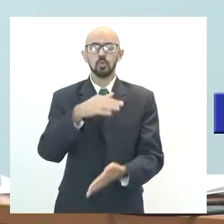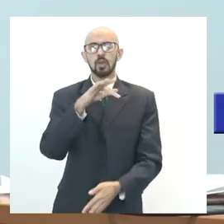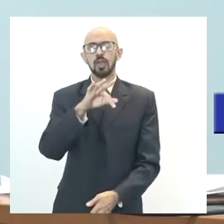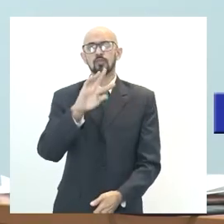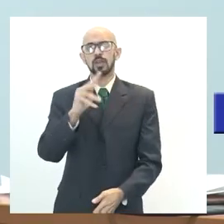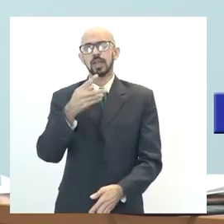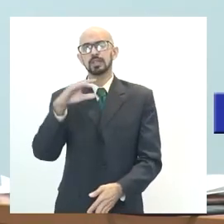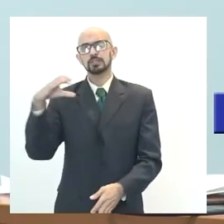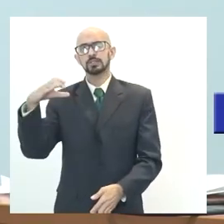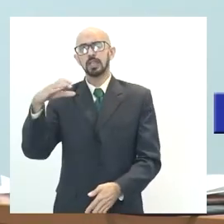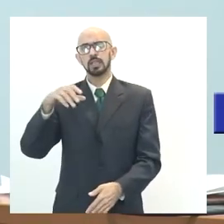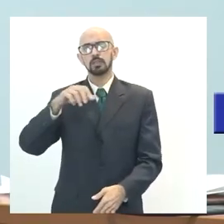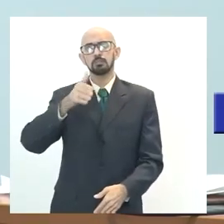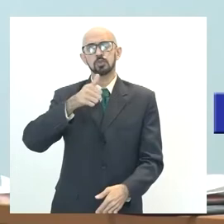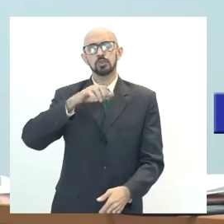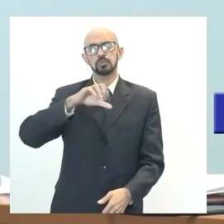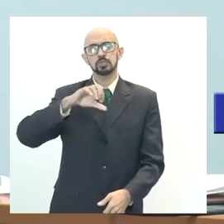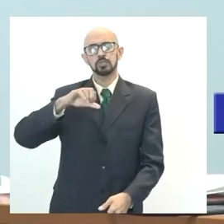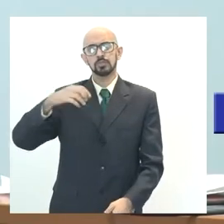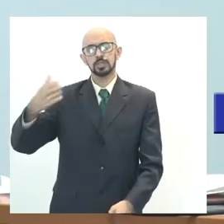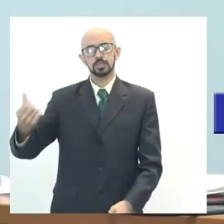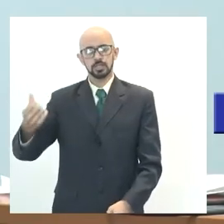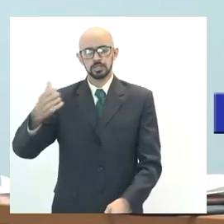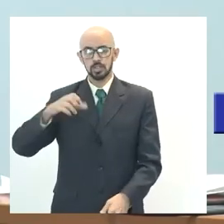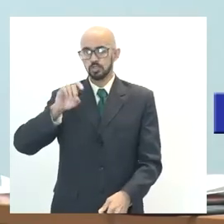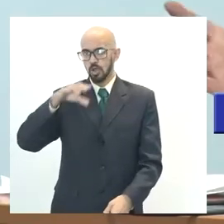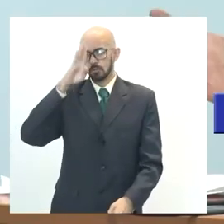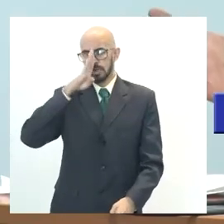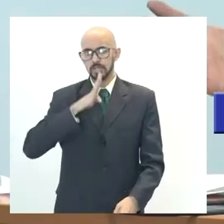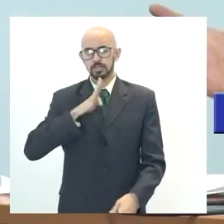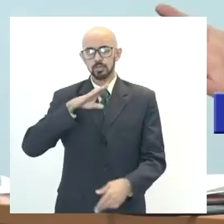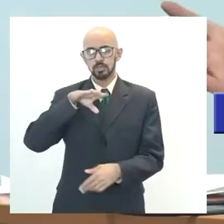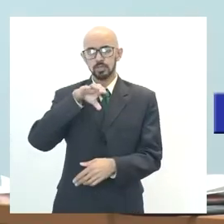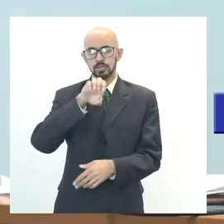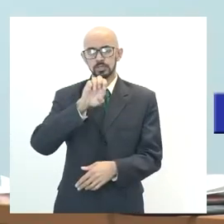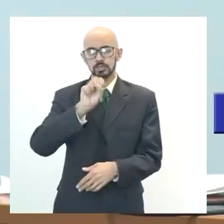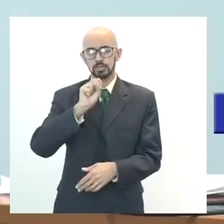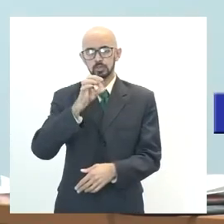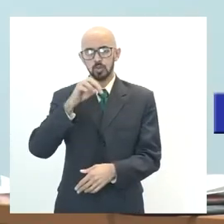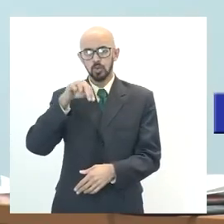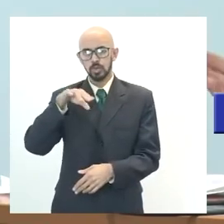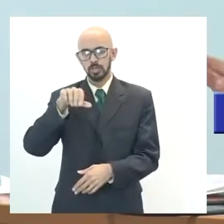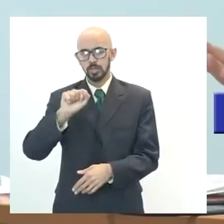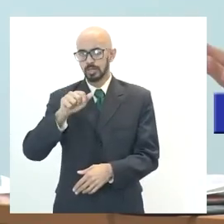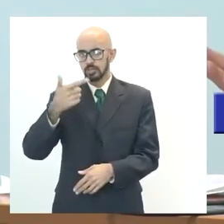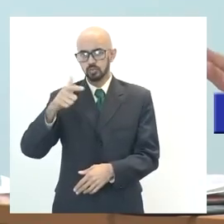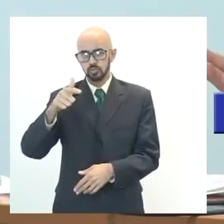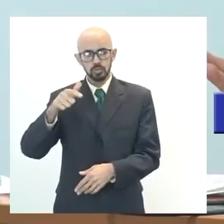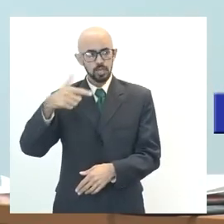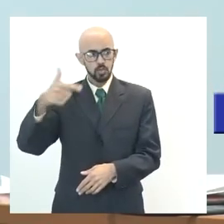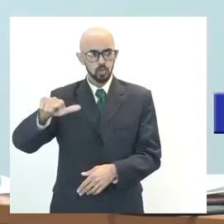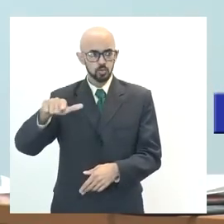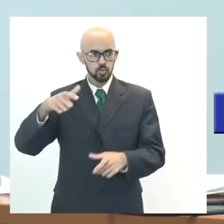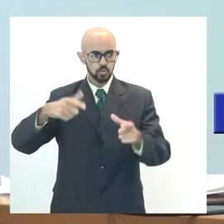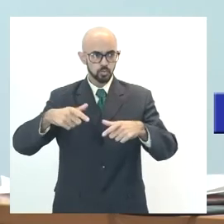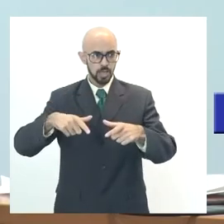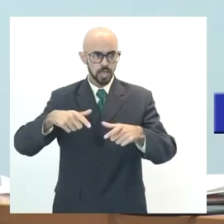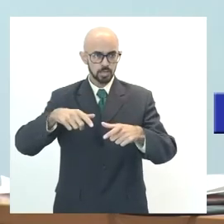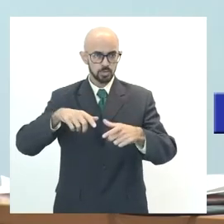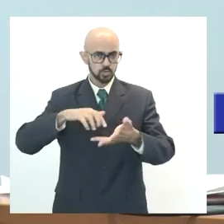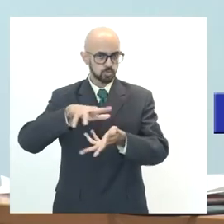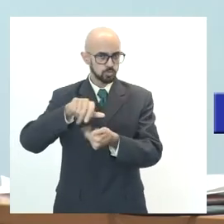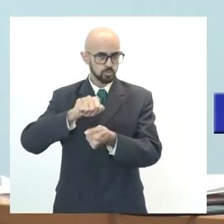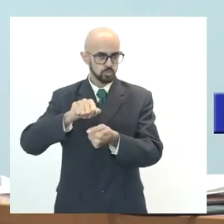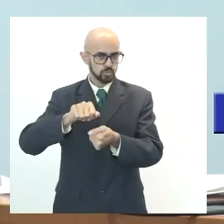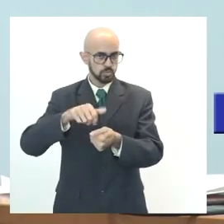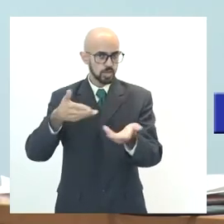1996 só Brasil e Estónia não existe um todo mundo não tem nenhum existe isso E agora o